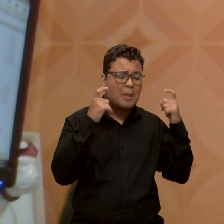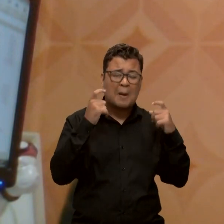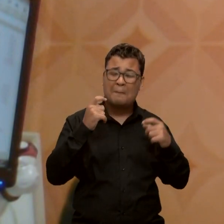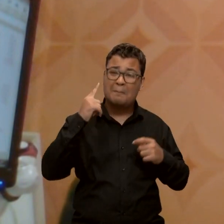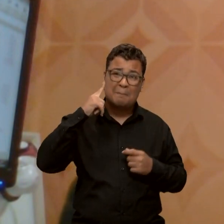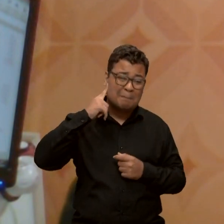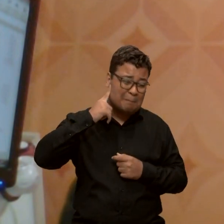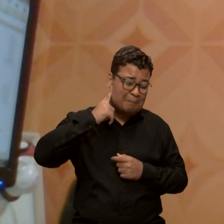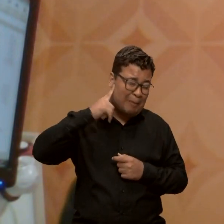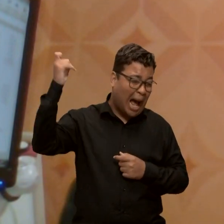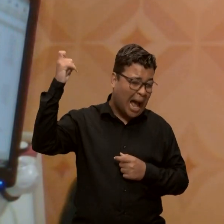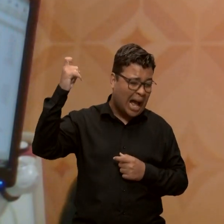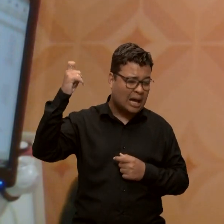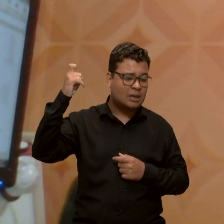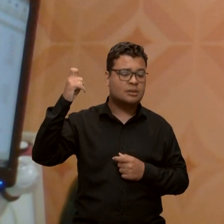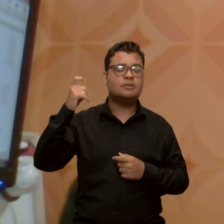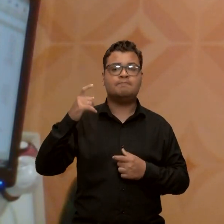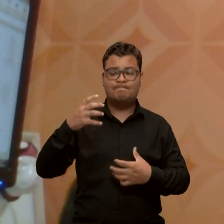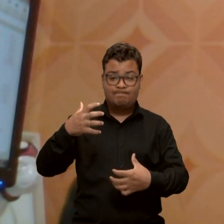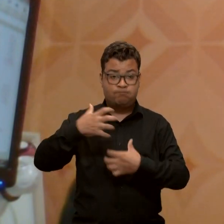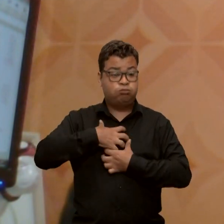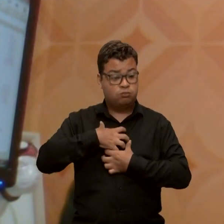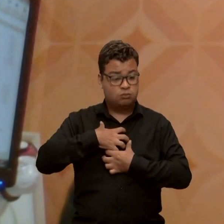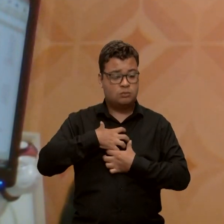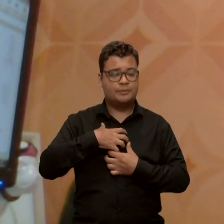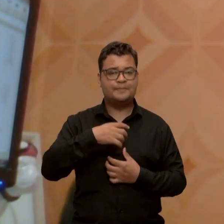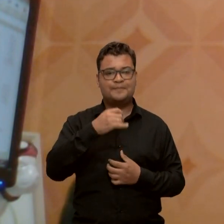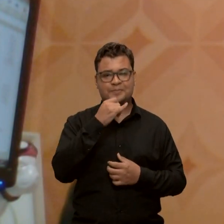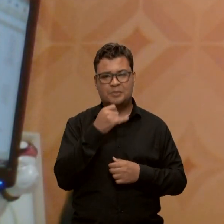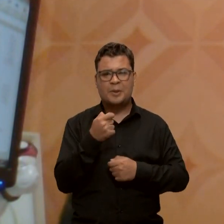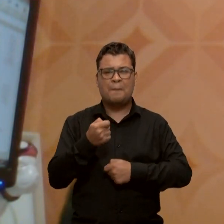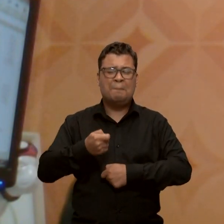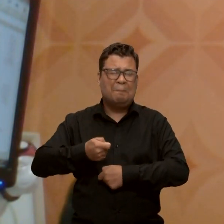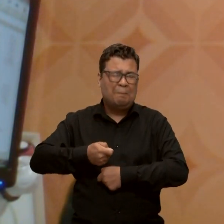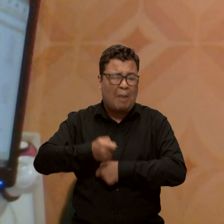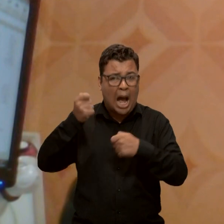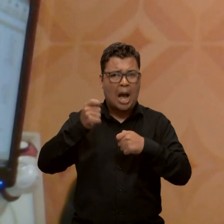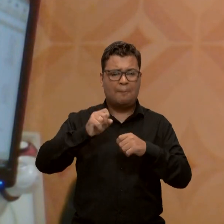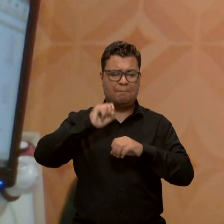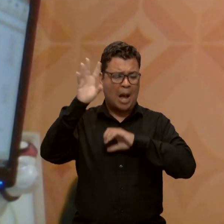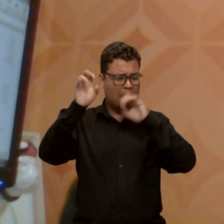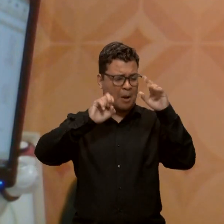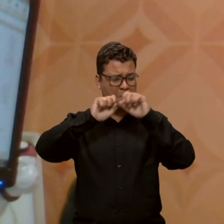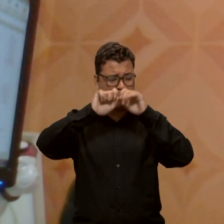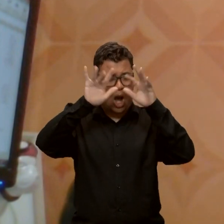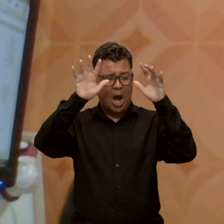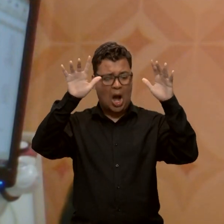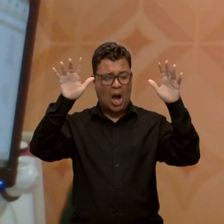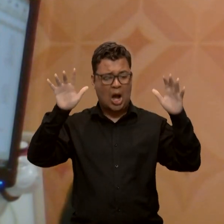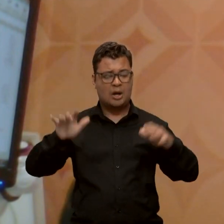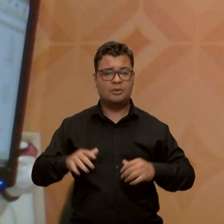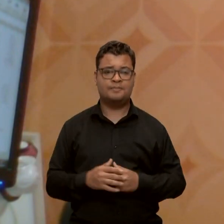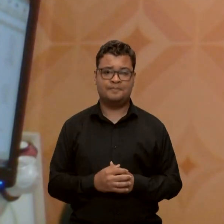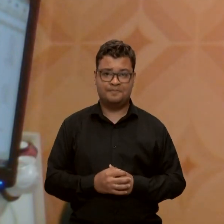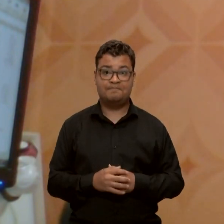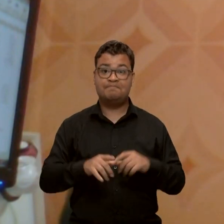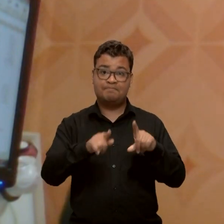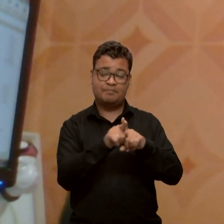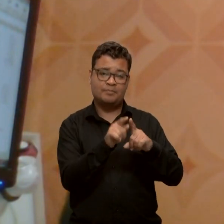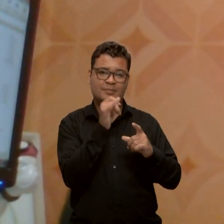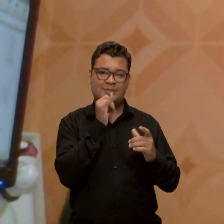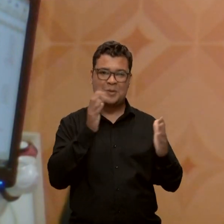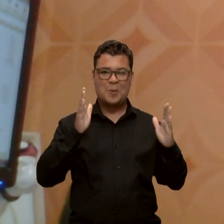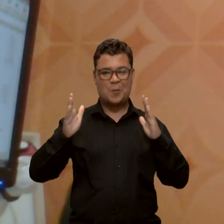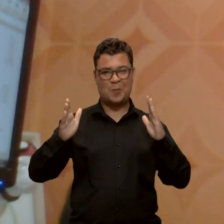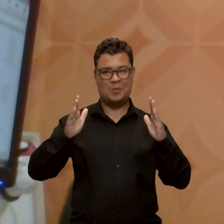alto. Então, por exemplo, além dos fogos de artifício, a gente tem aí, como nós estamos no verão, em época bastante